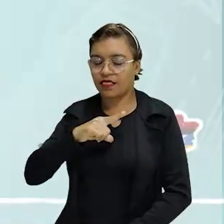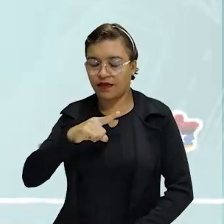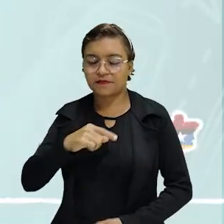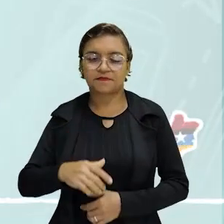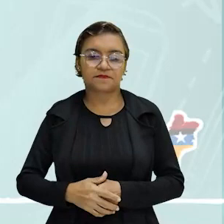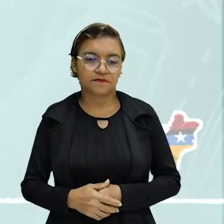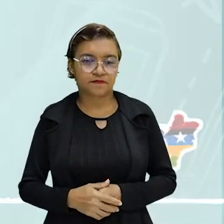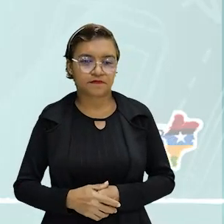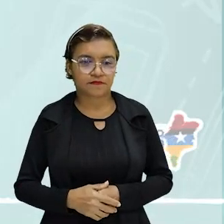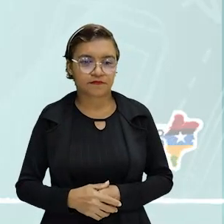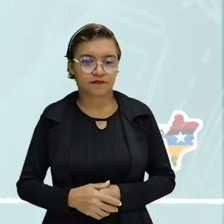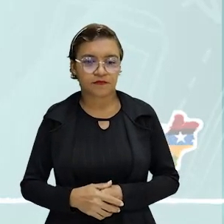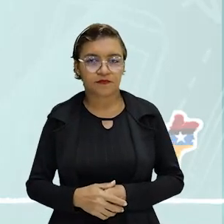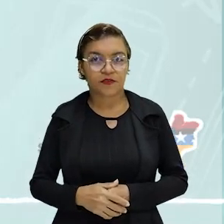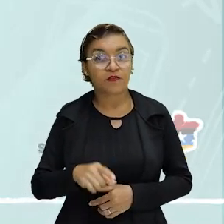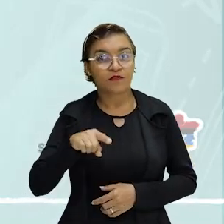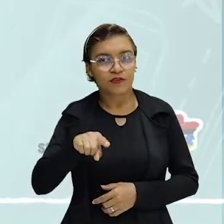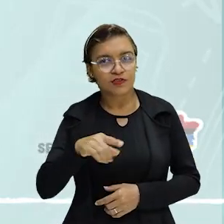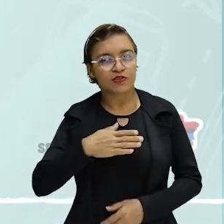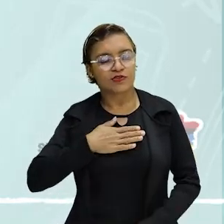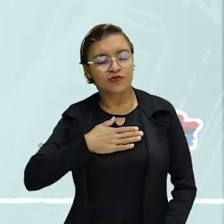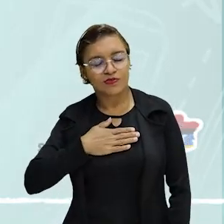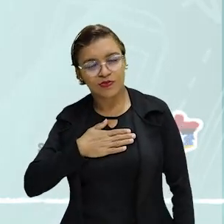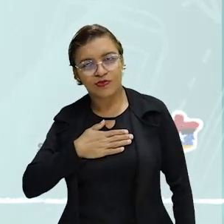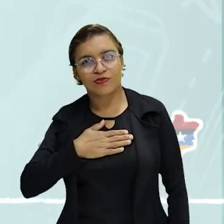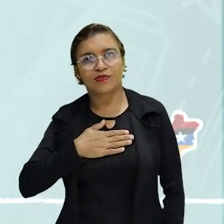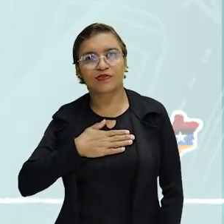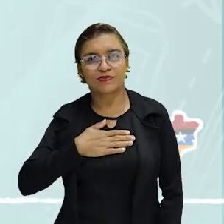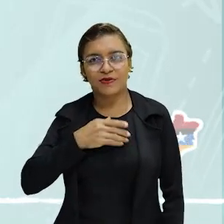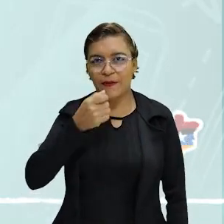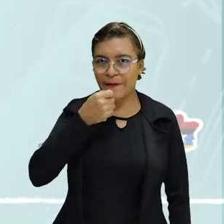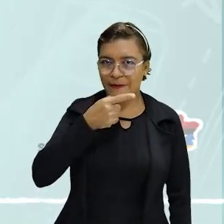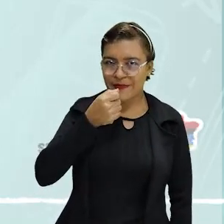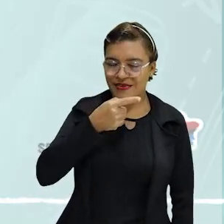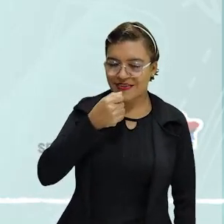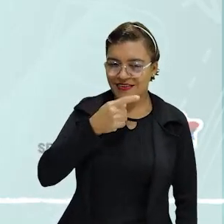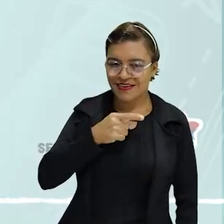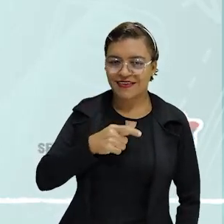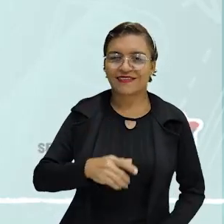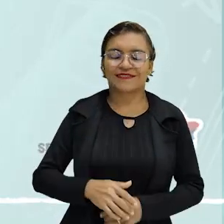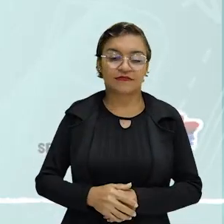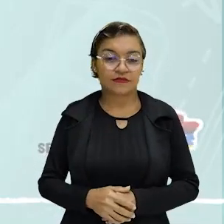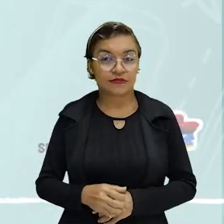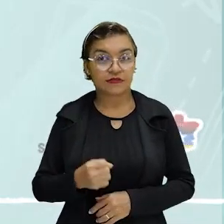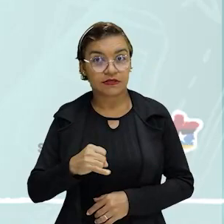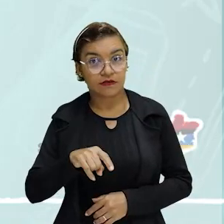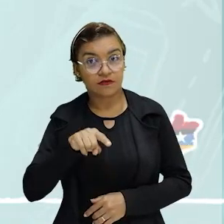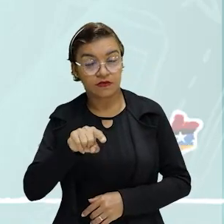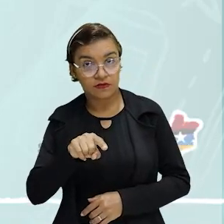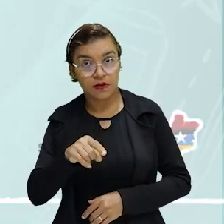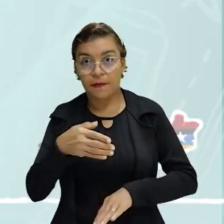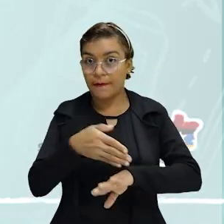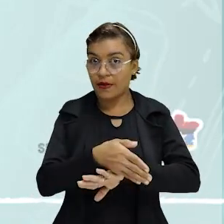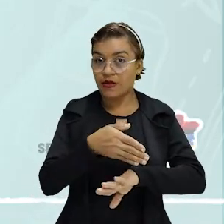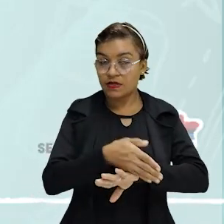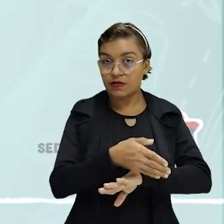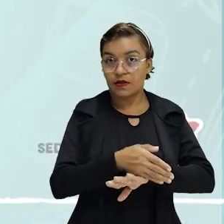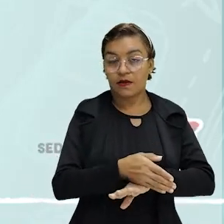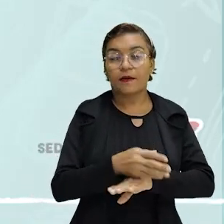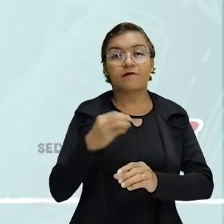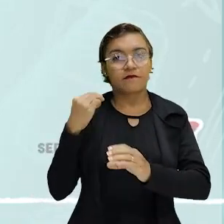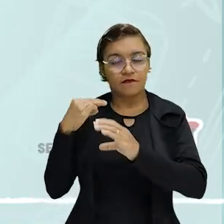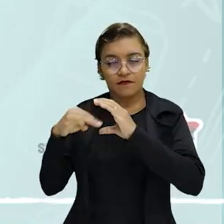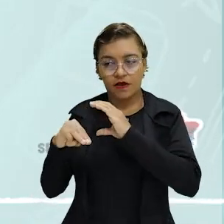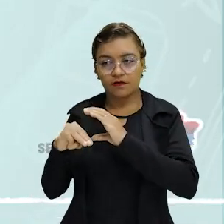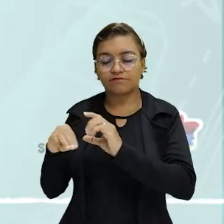Vamos lá para mais uma. Vocês adoram os memes, né? Eu tenho certeza que vocês adoram. Inclusive, quem quiser participar, pode mandar lá na plataforma